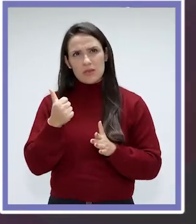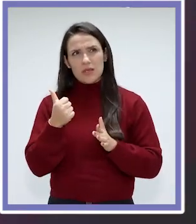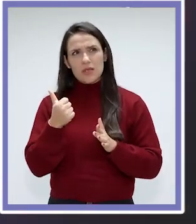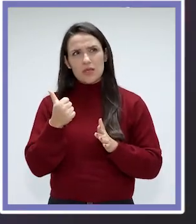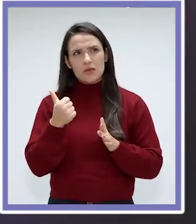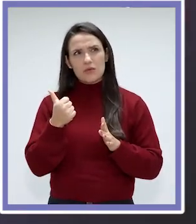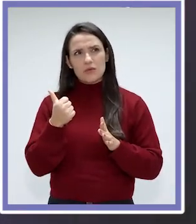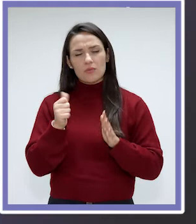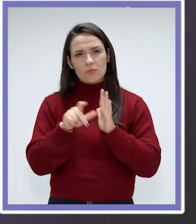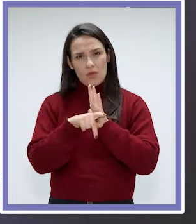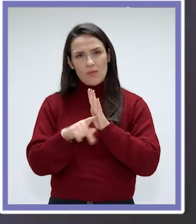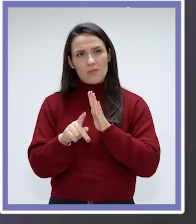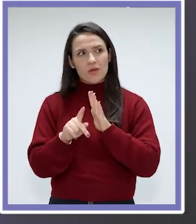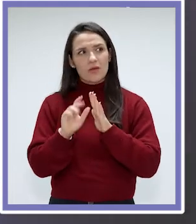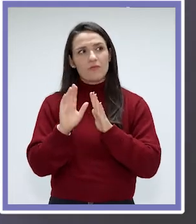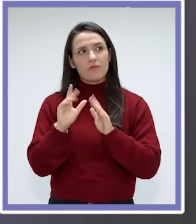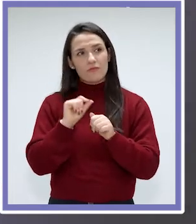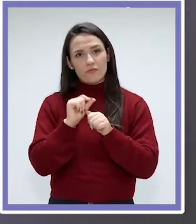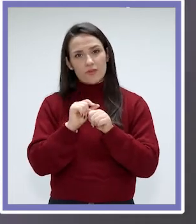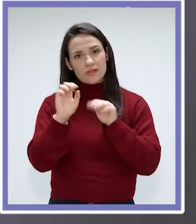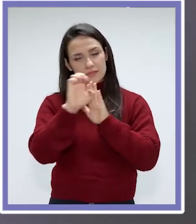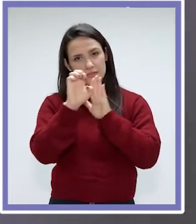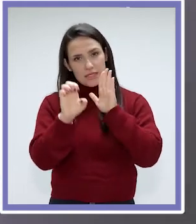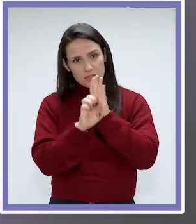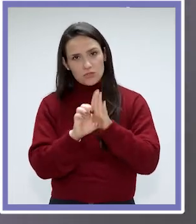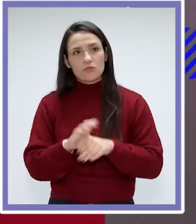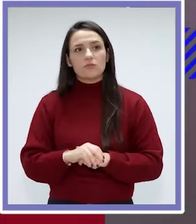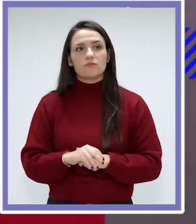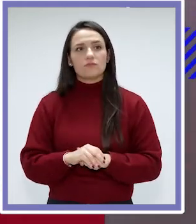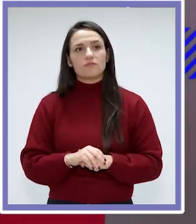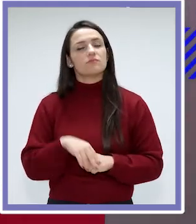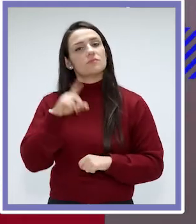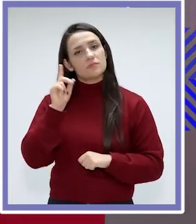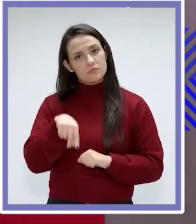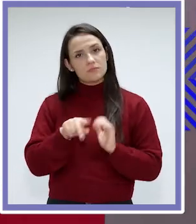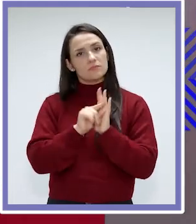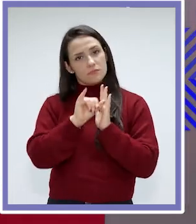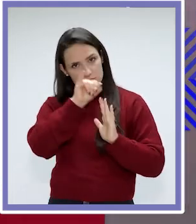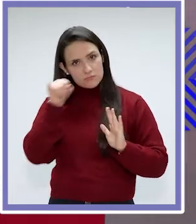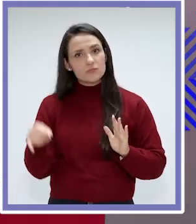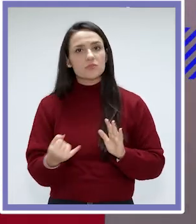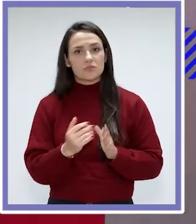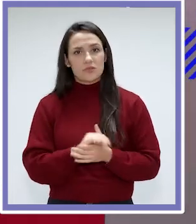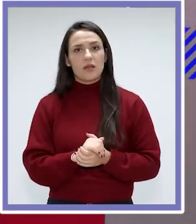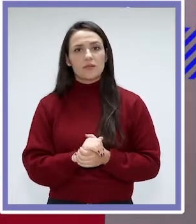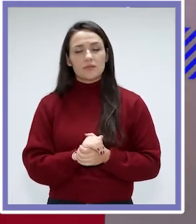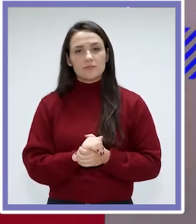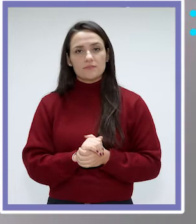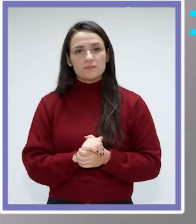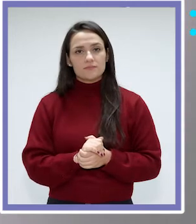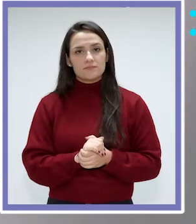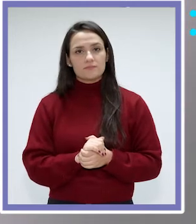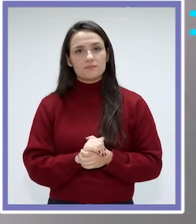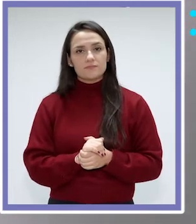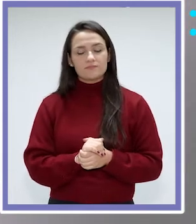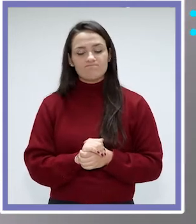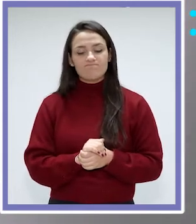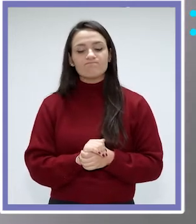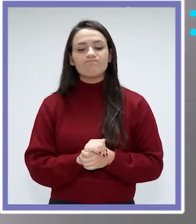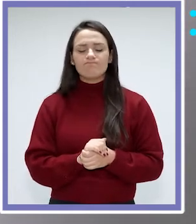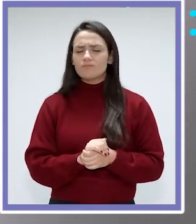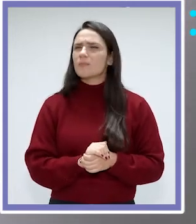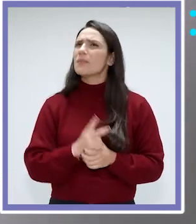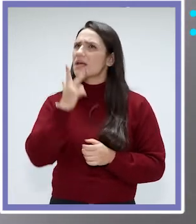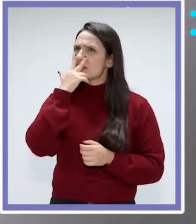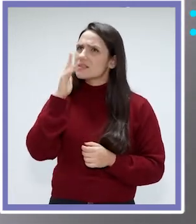fizemos o Estatuto. Então, assim, é um projeto que já estamos conversando há 5